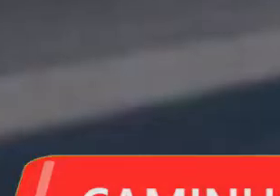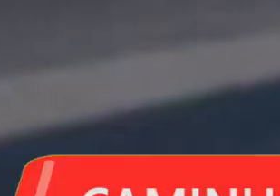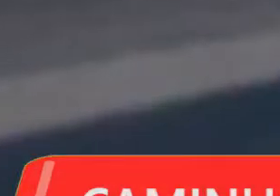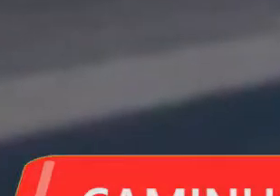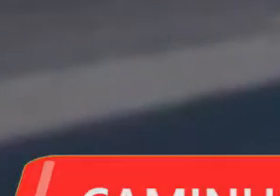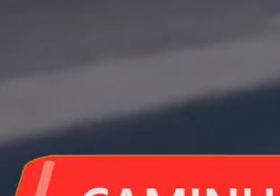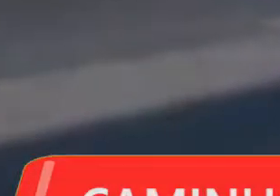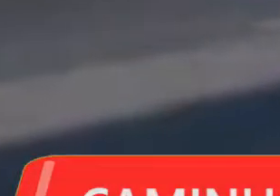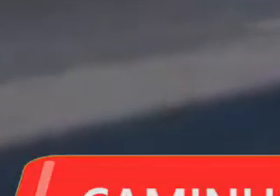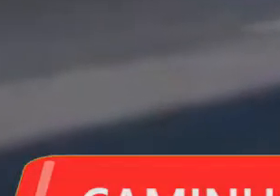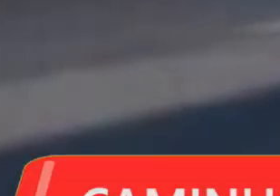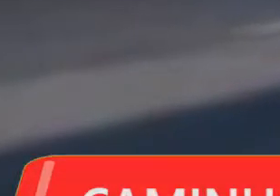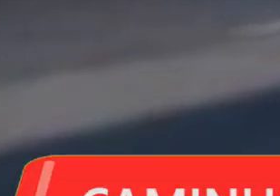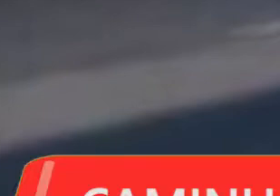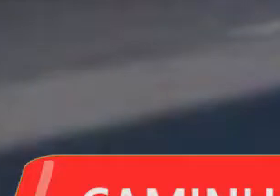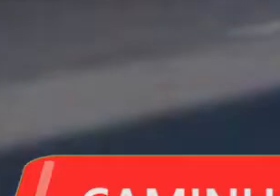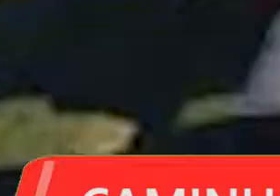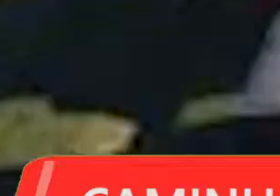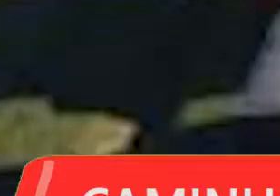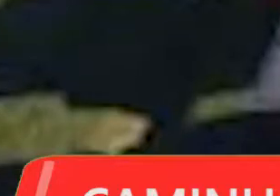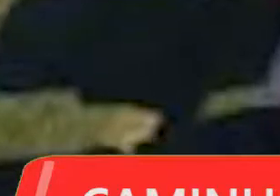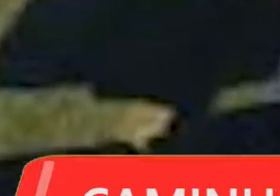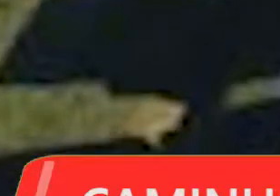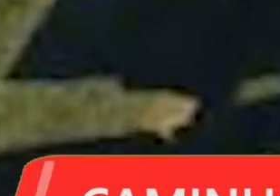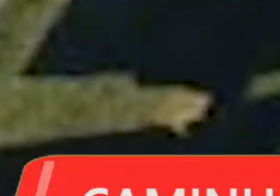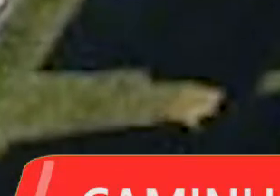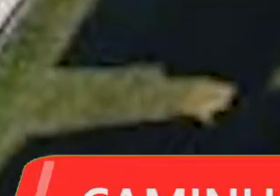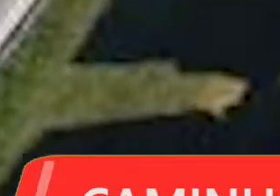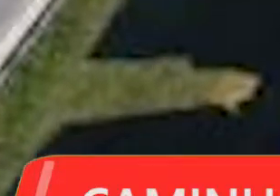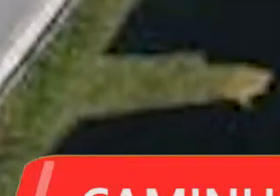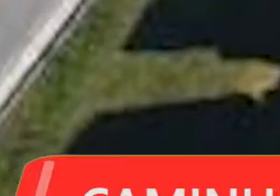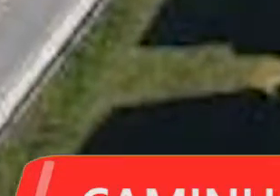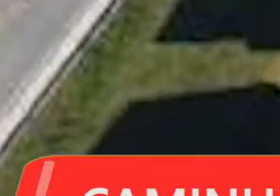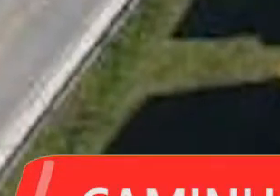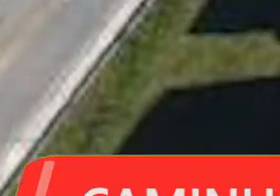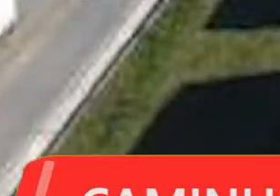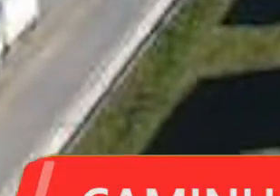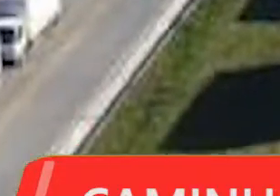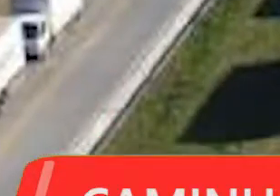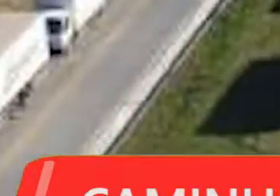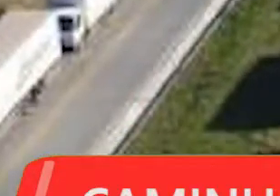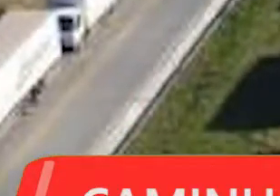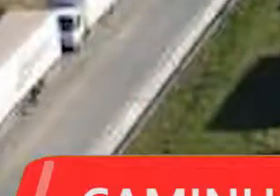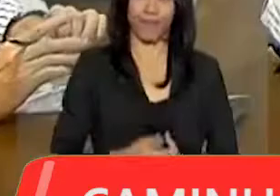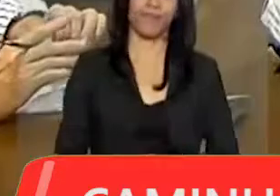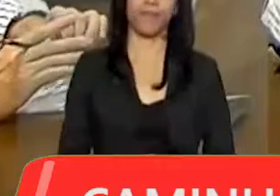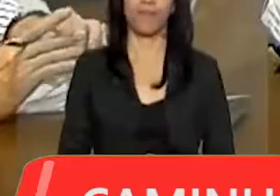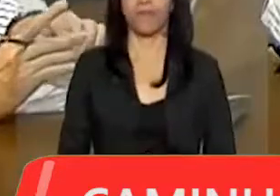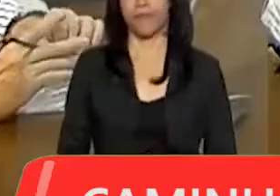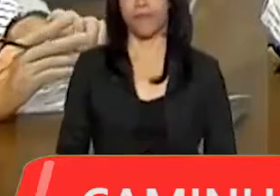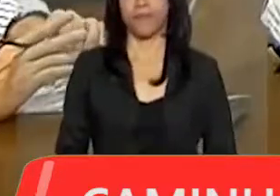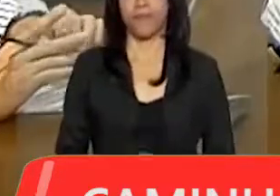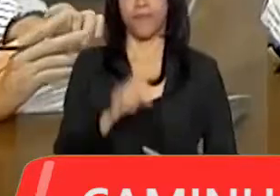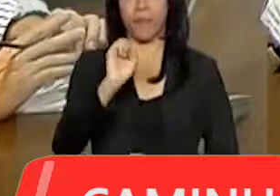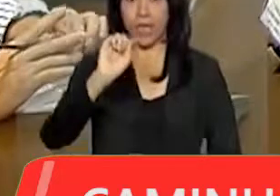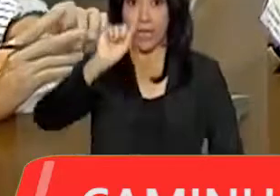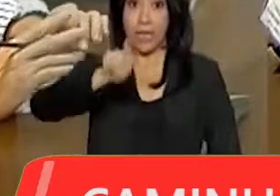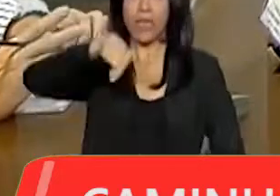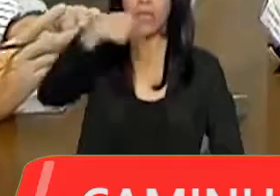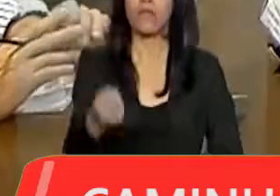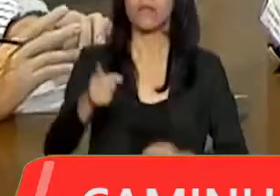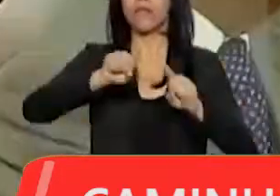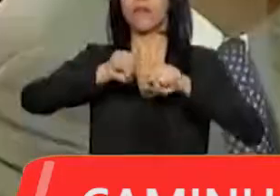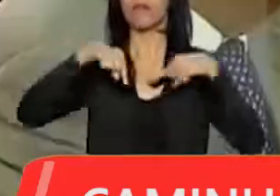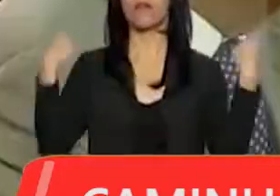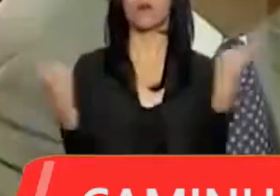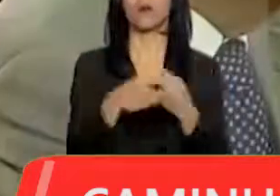Polícia Rodoviária Federal informou que não registrou nenhuma desmobilização dos caminhoneiros nas rodovias do país. Pelo acordo firmado ontem à noite